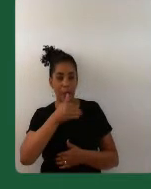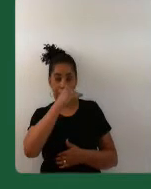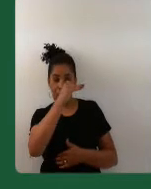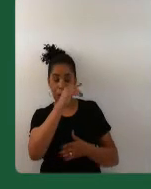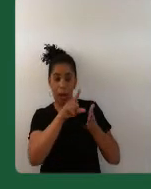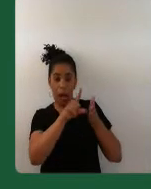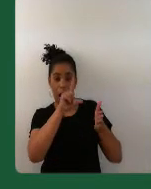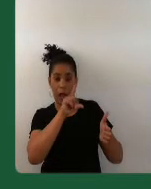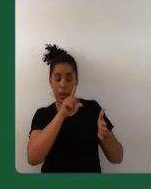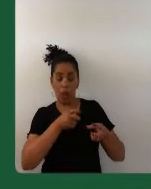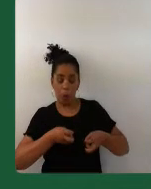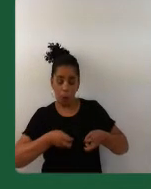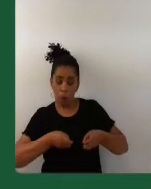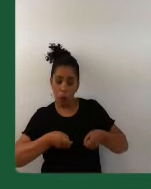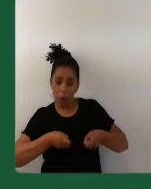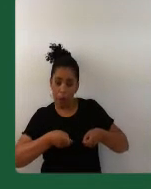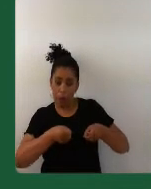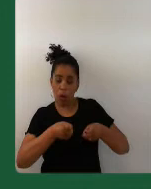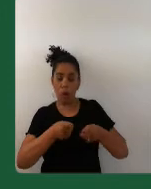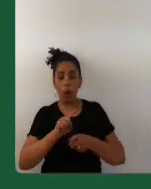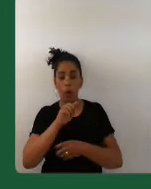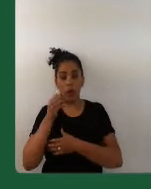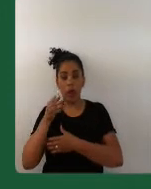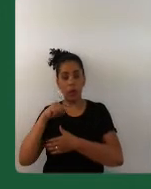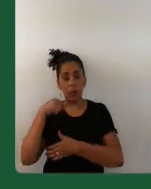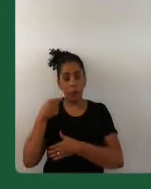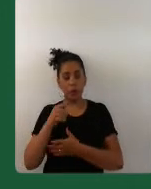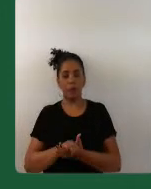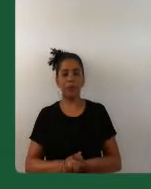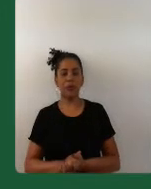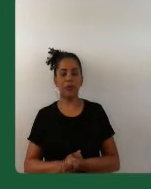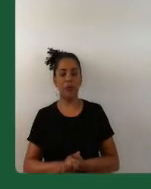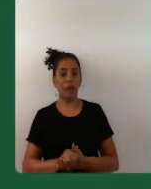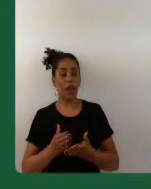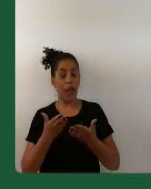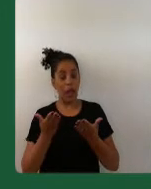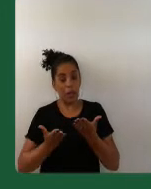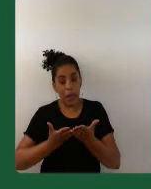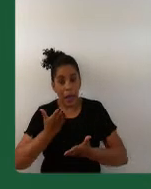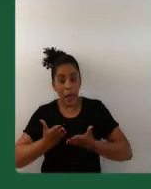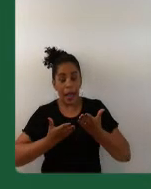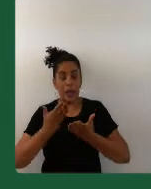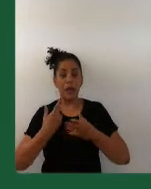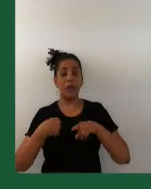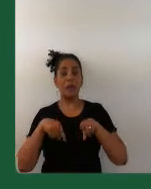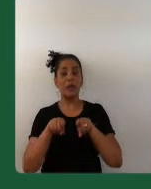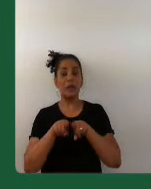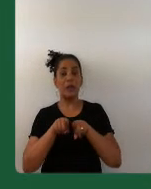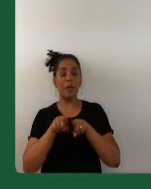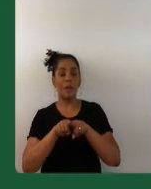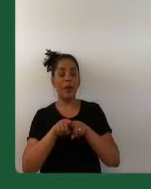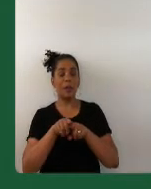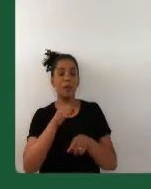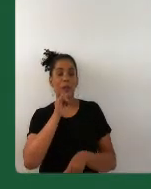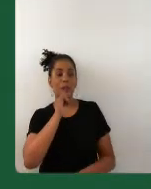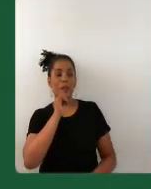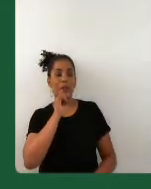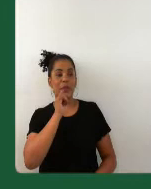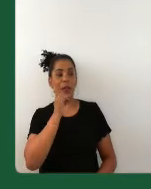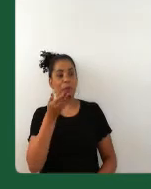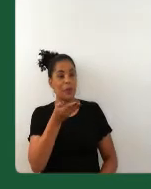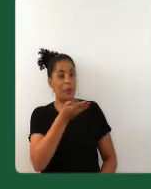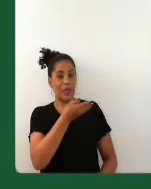pós-operatório embaixo com a correção do defeito. Também tratamos de crâniosinostoses não